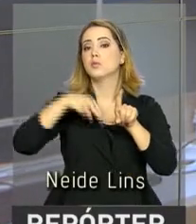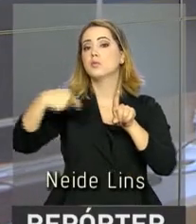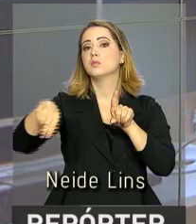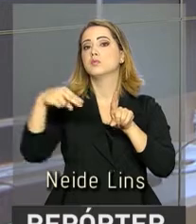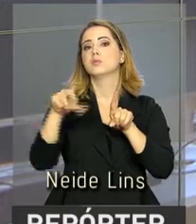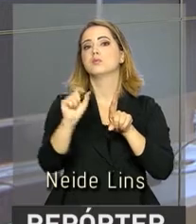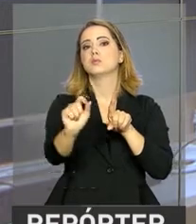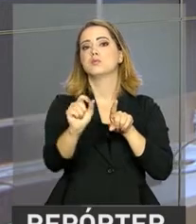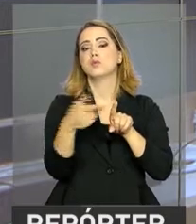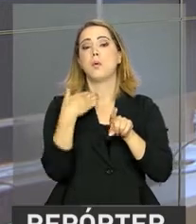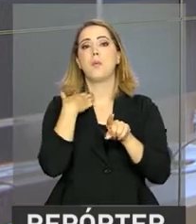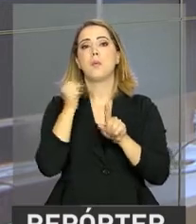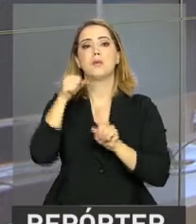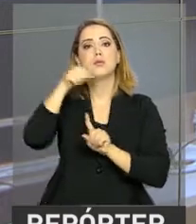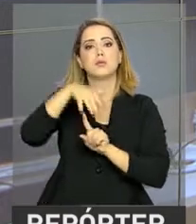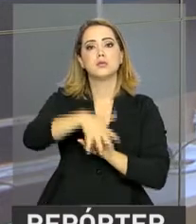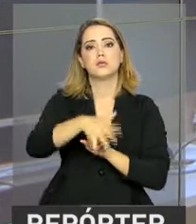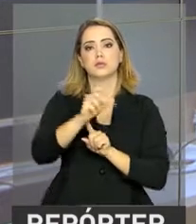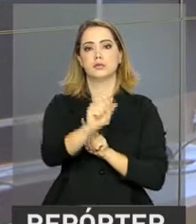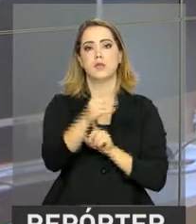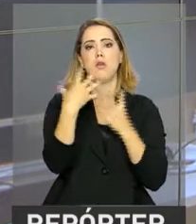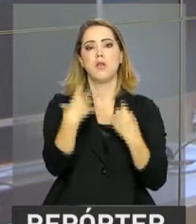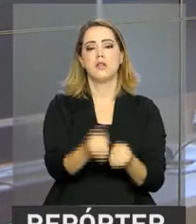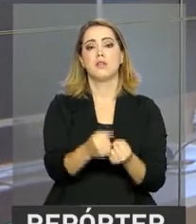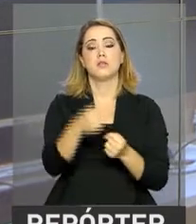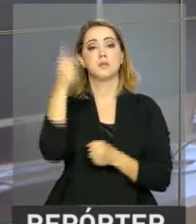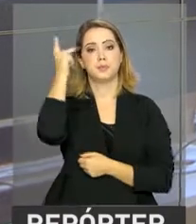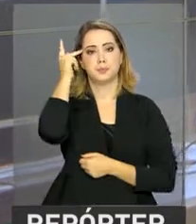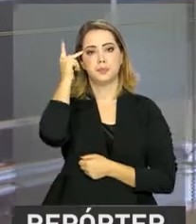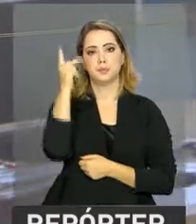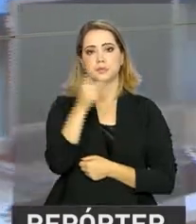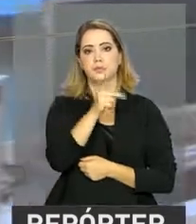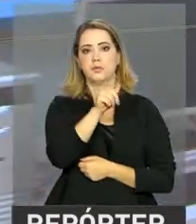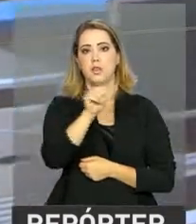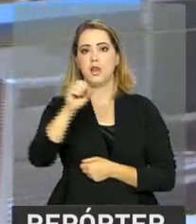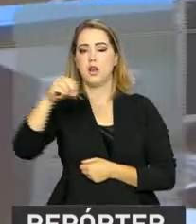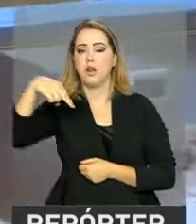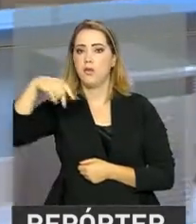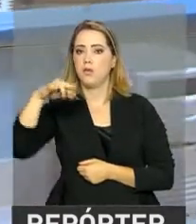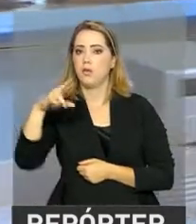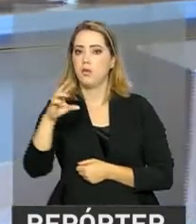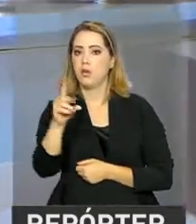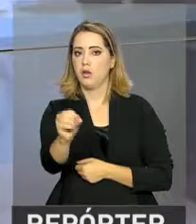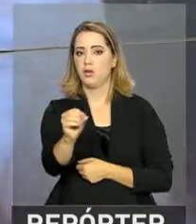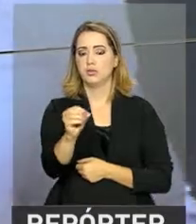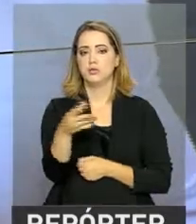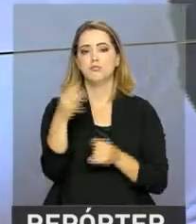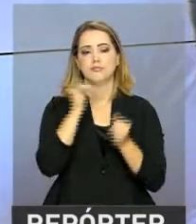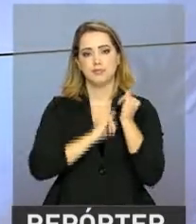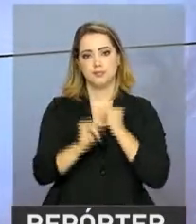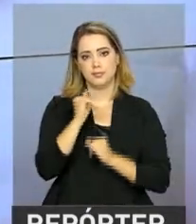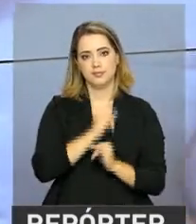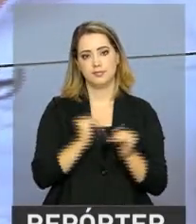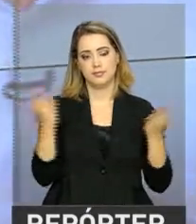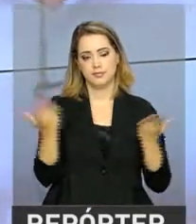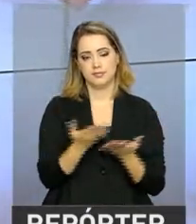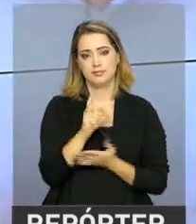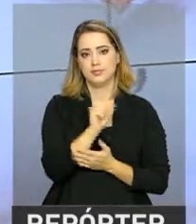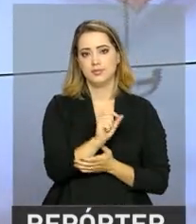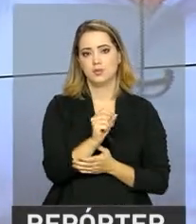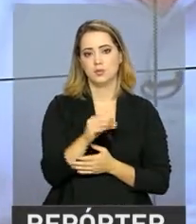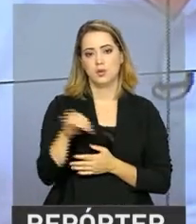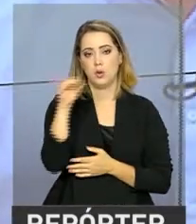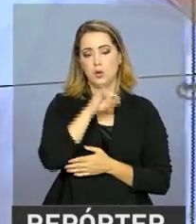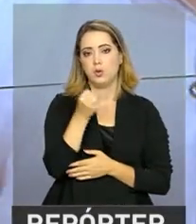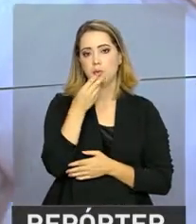de novembro, segundo o Banco Central. Vamos ao vivo a São Paulo. O repórter Leonardo Meira traz as informações ao vivo para a gente.